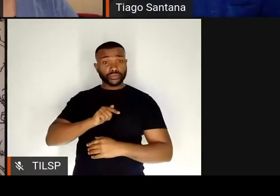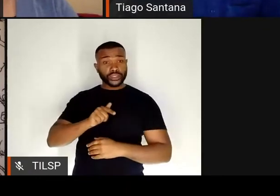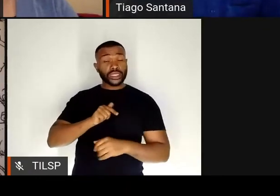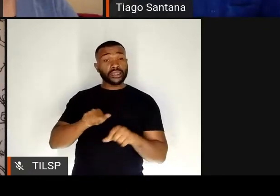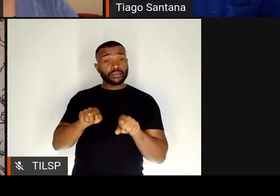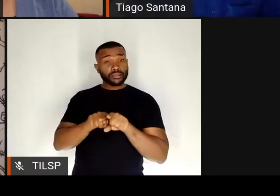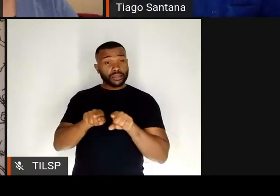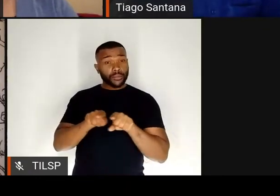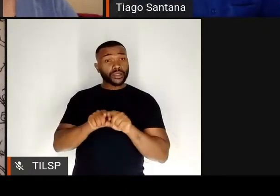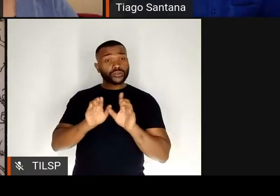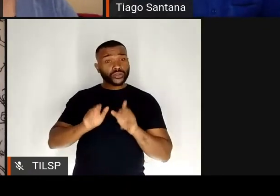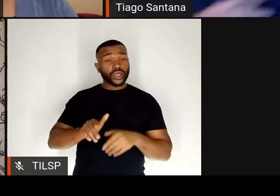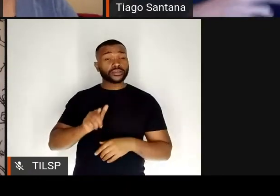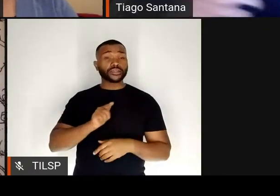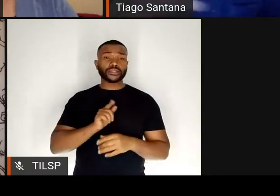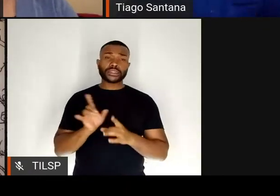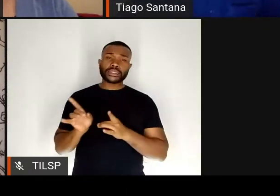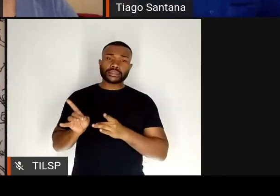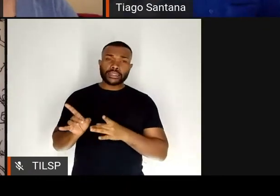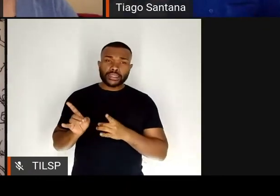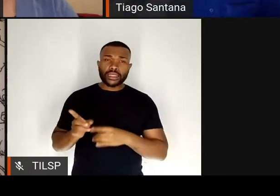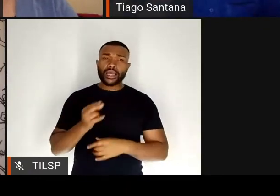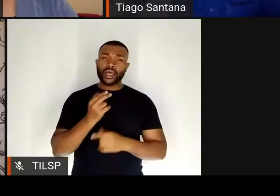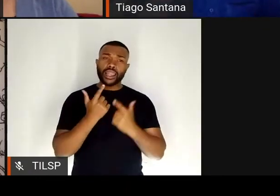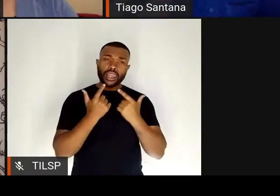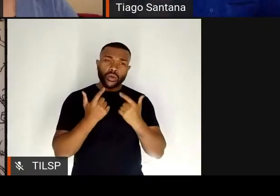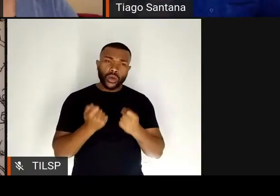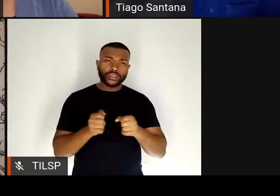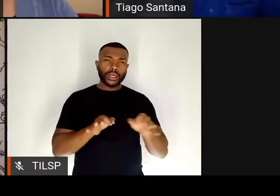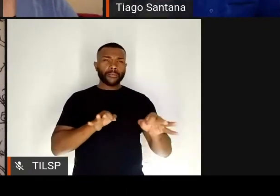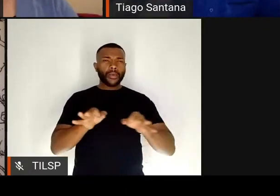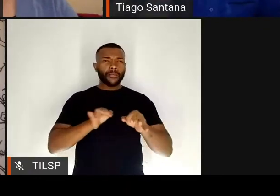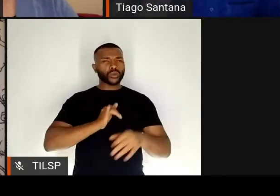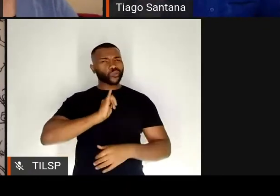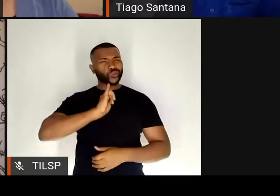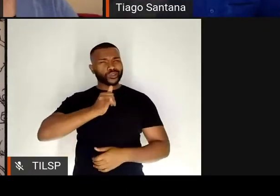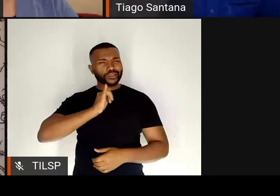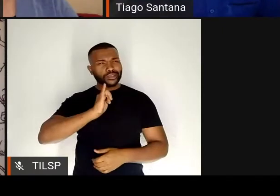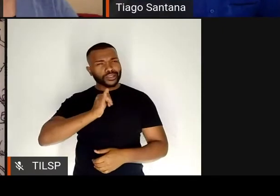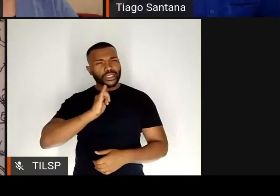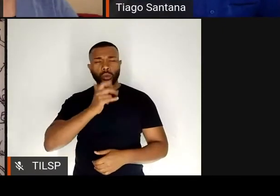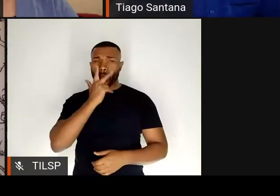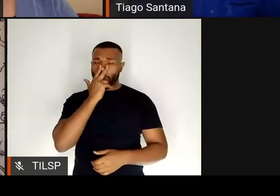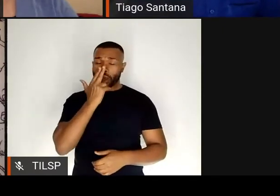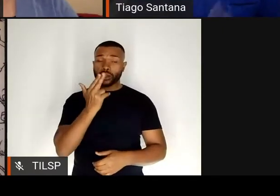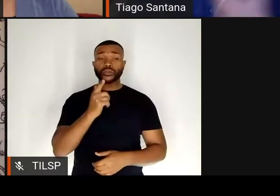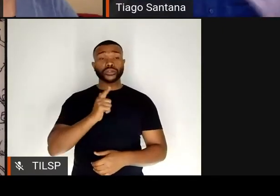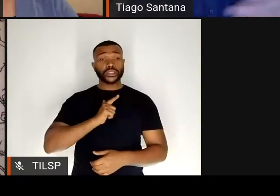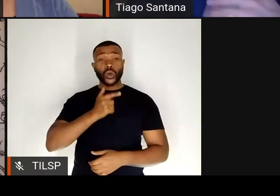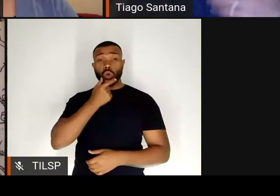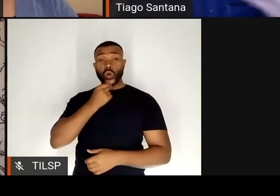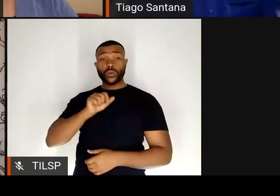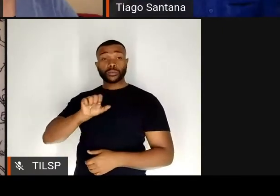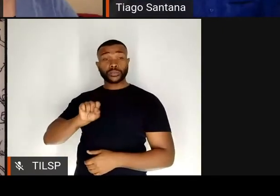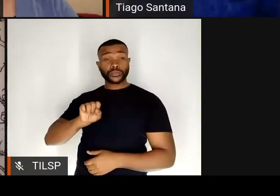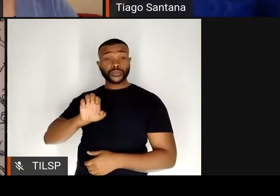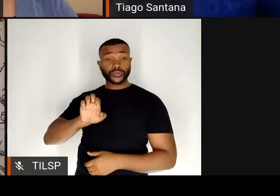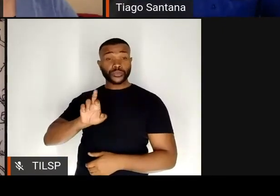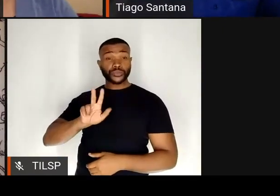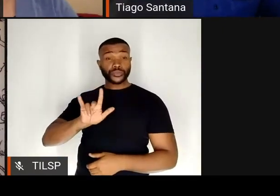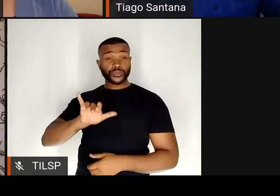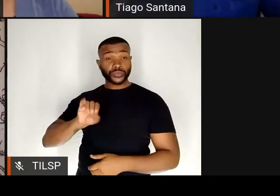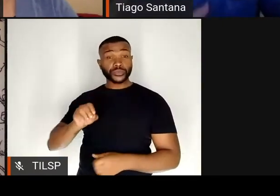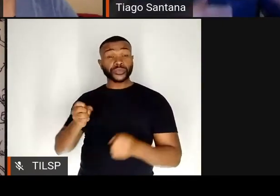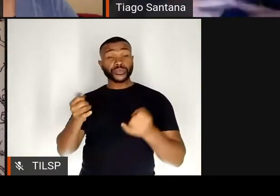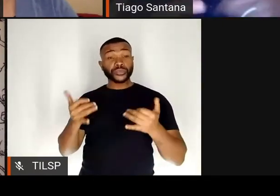técnica e linguagem, né? E na construção das narrativas, né? Eu acho que tem o Sérgio falou, já mencionou isso no